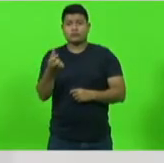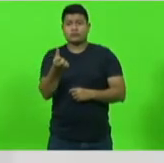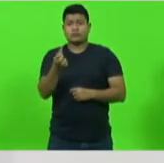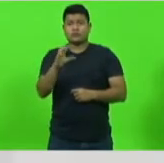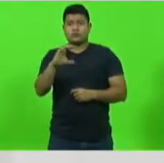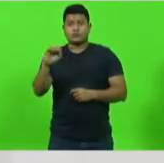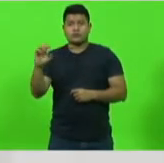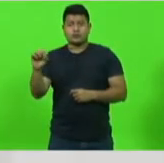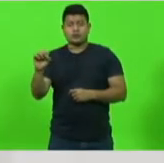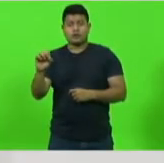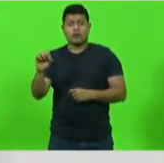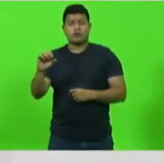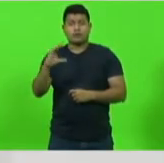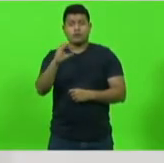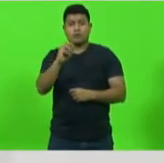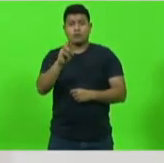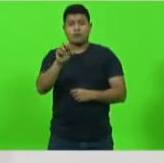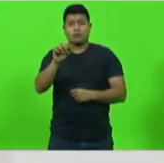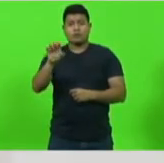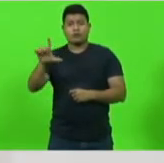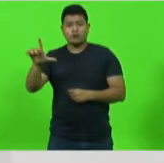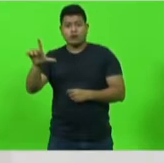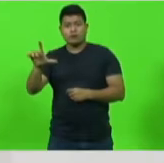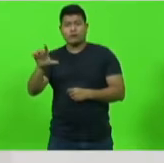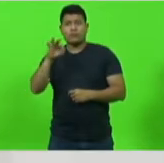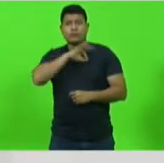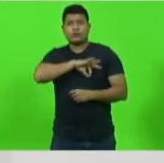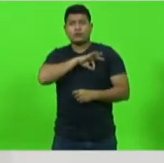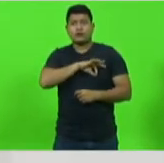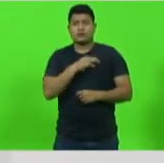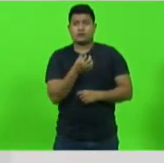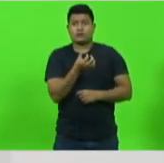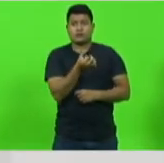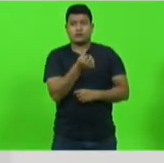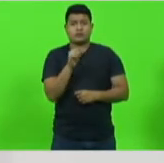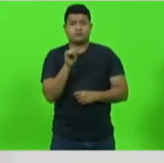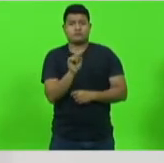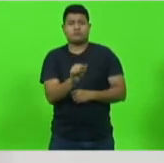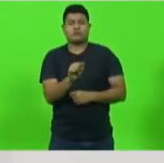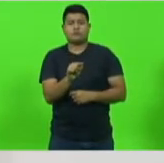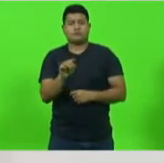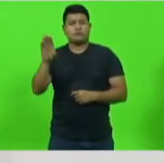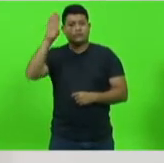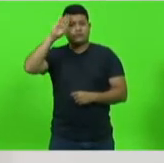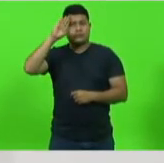R$ 6.000 para o soldado. Olha aqui, ferindo a 254,